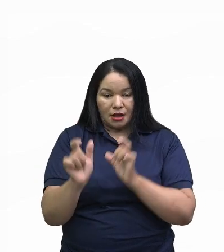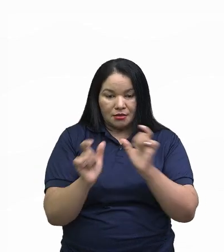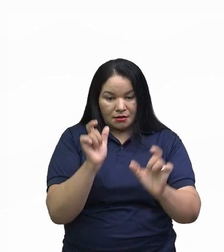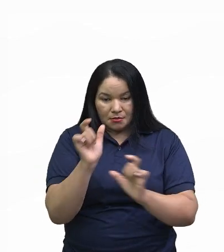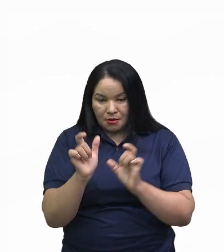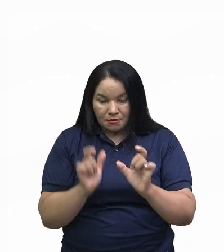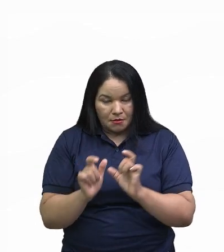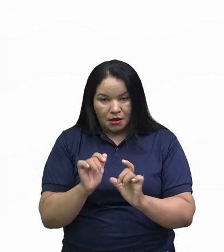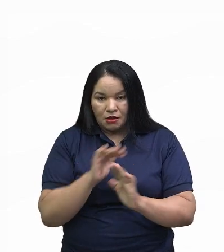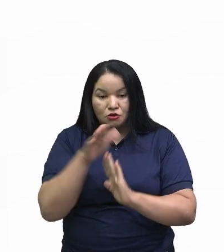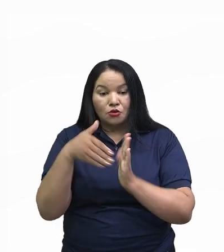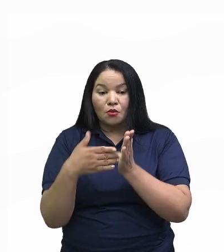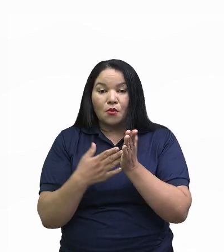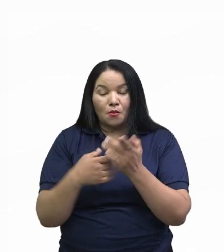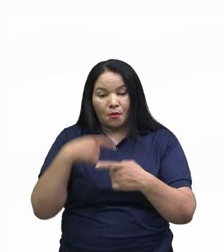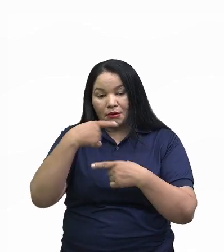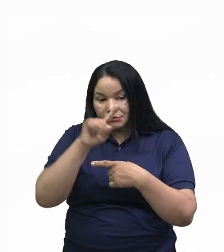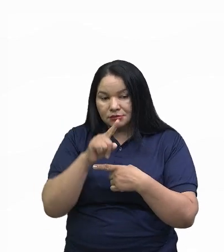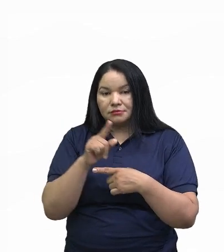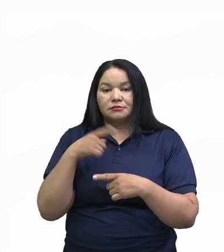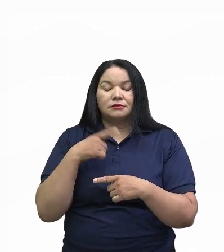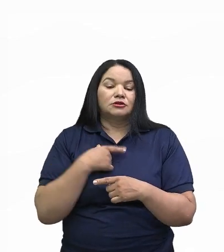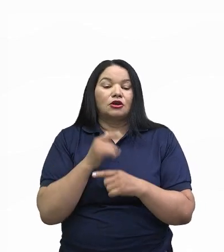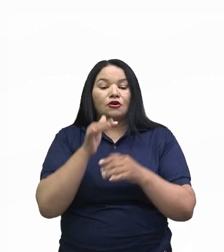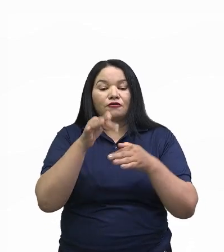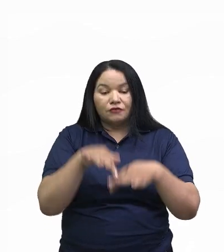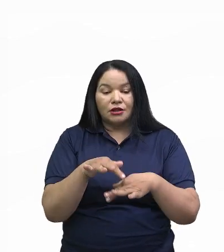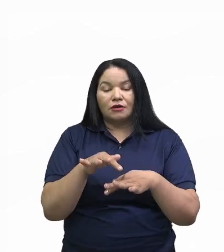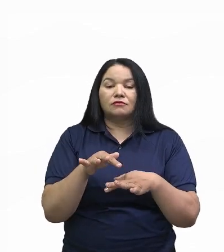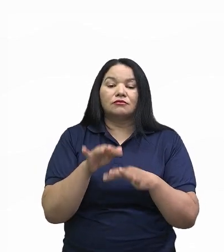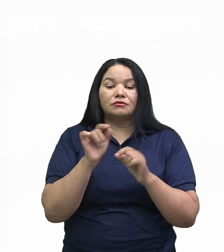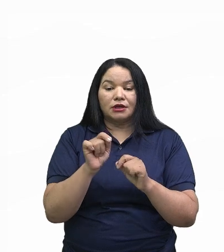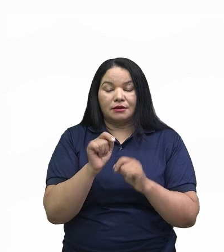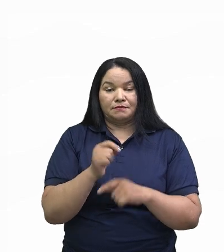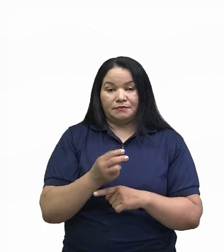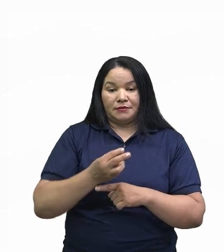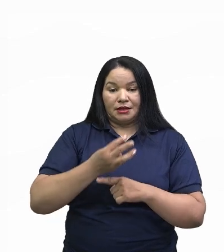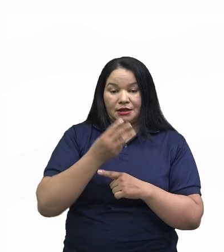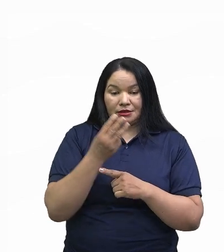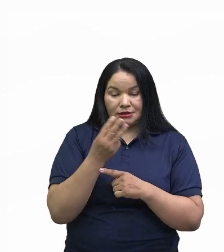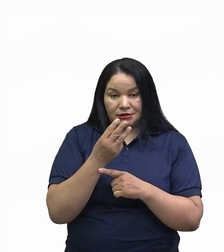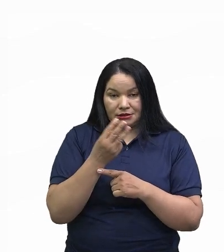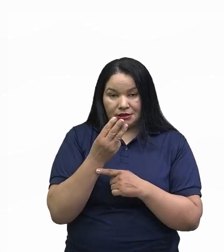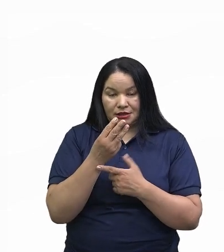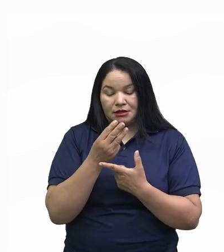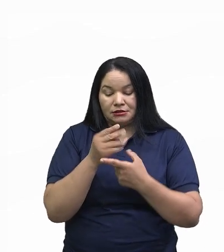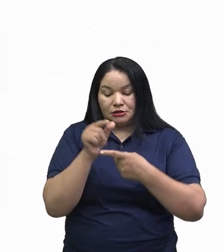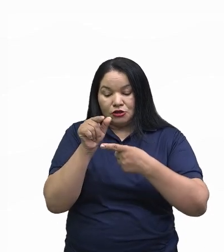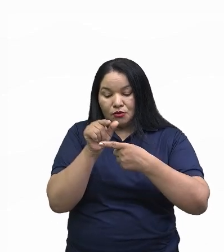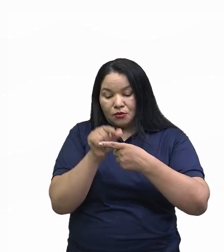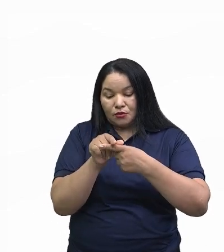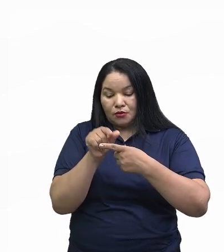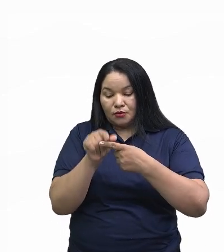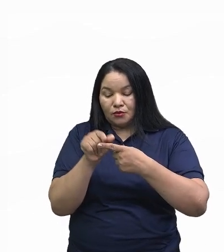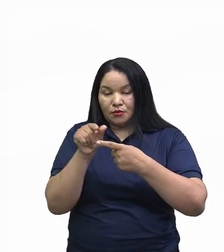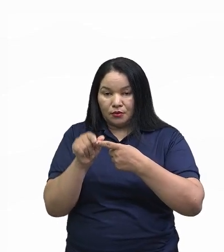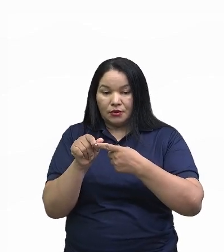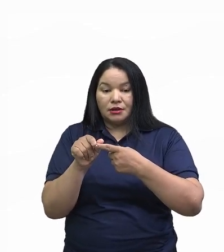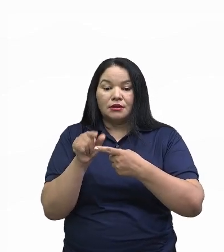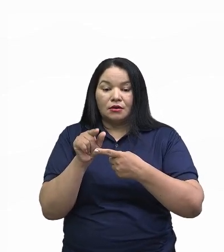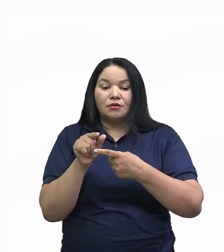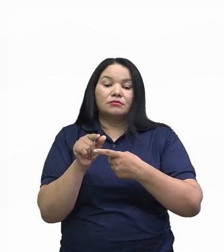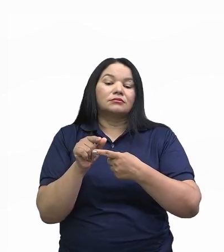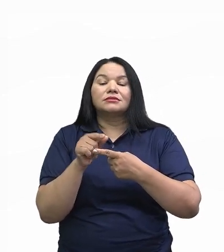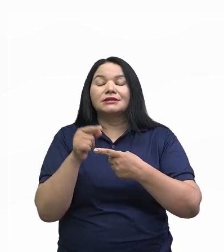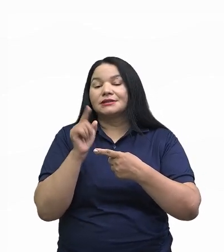que são proparoxítonas, que são terminadas na terceira sílaba. Ok?